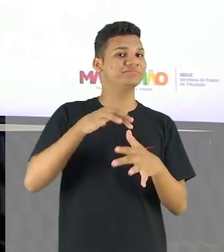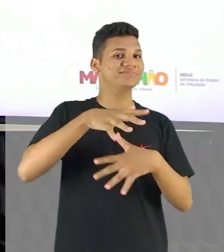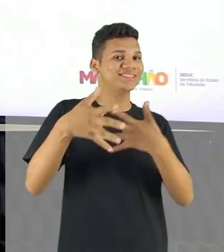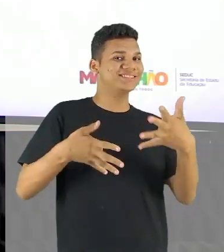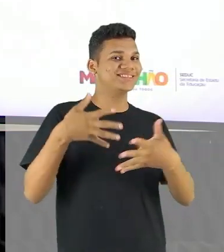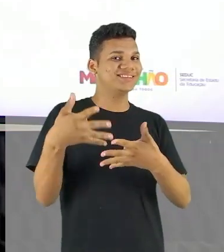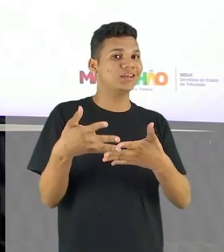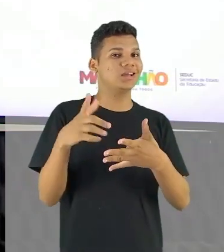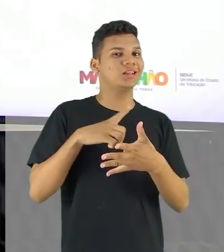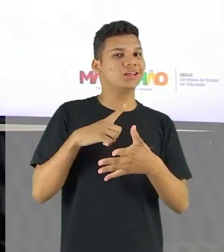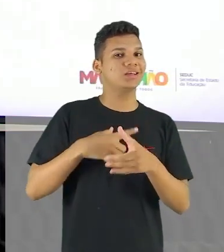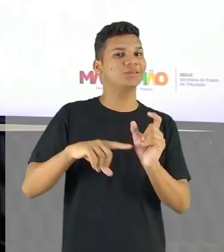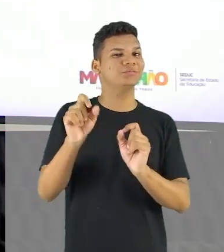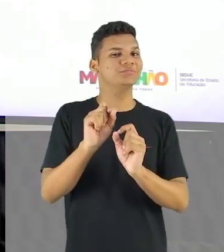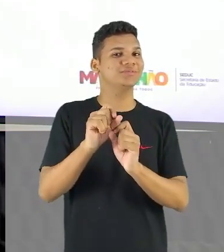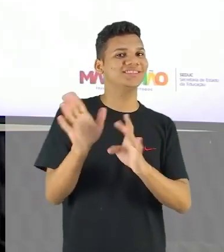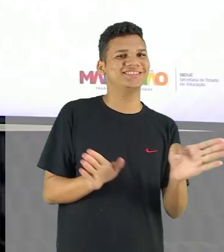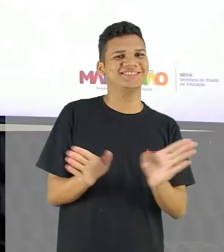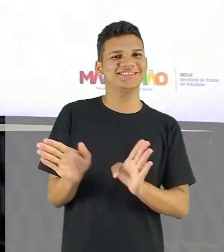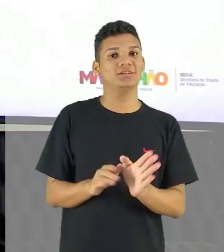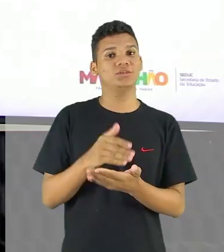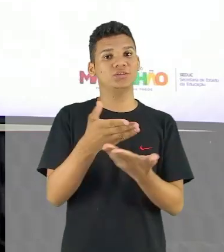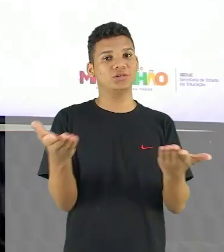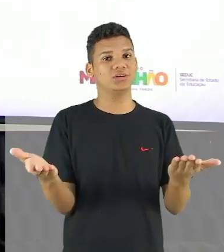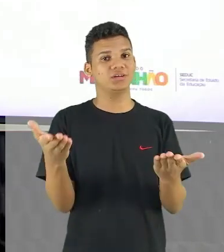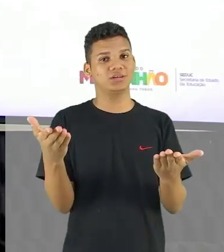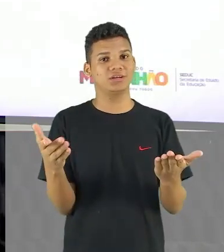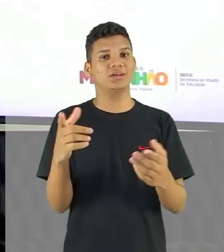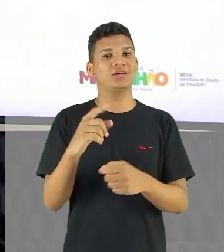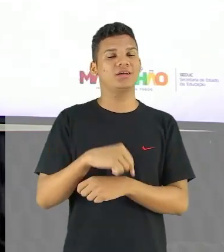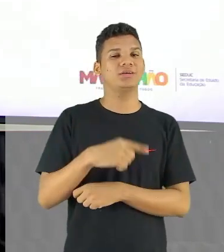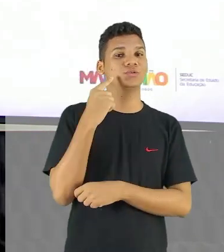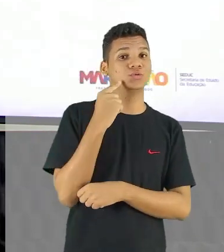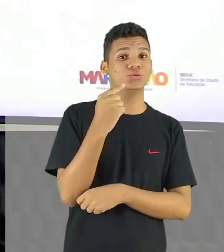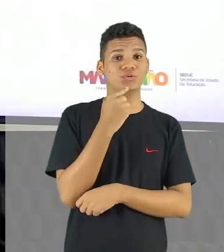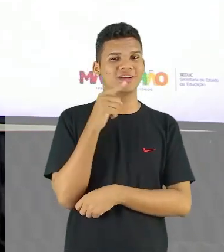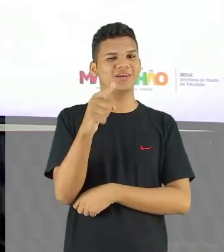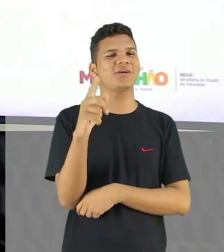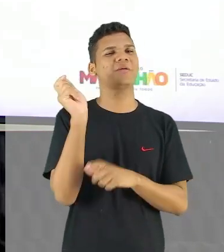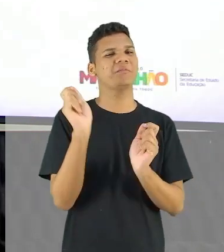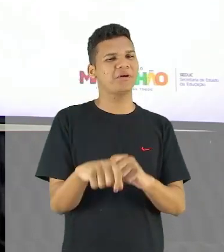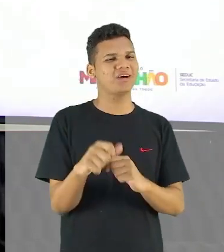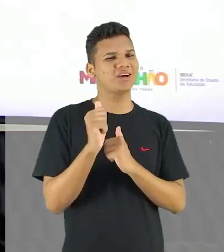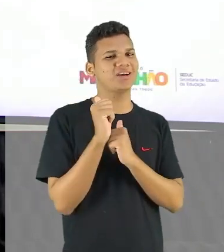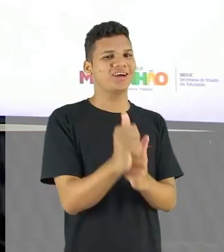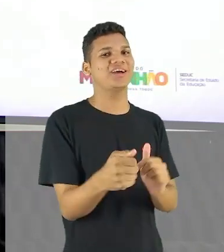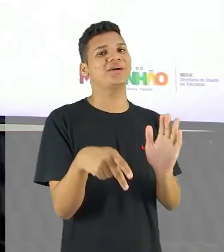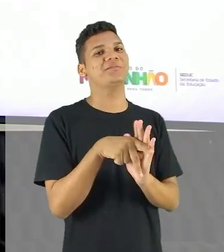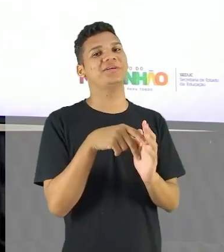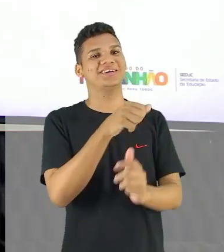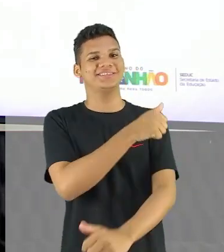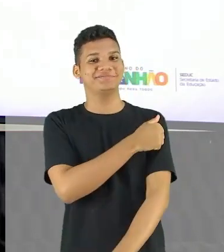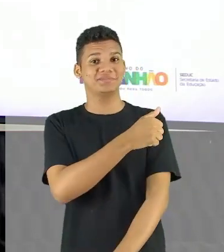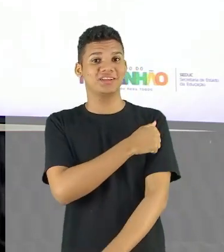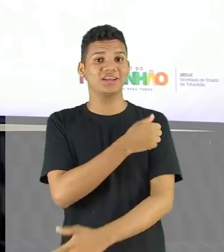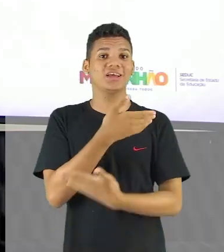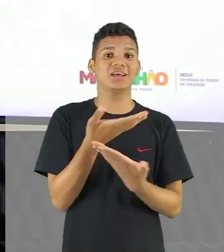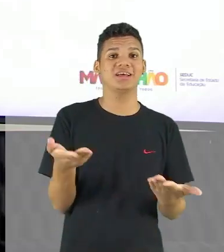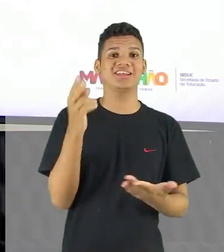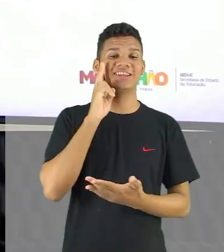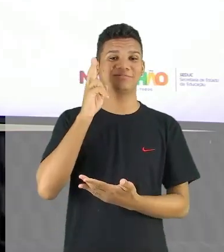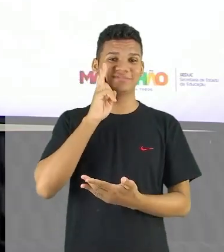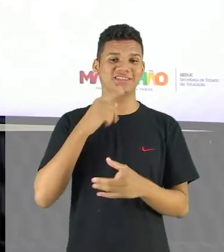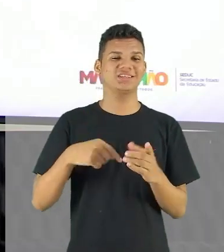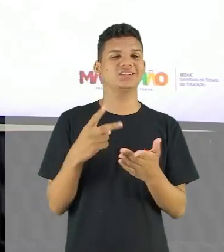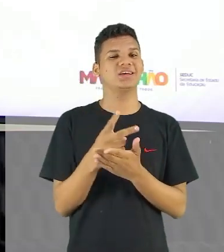nossa acessibilidade. Você, chuchu, que não consegue nos ouvir, pode acompanhar as nossas aulas. Lembrando que todo o